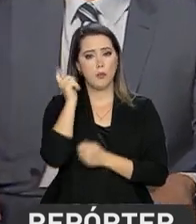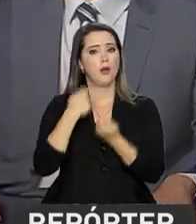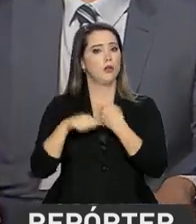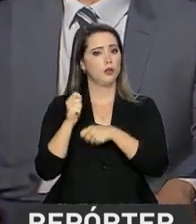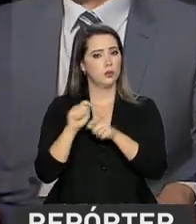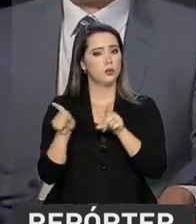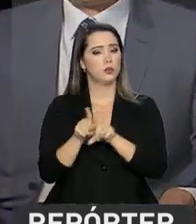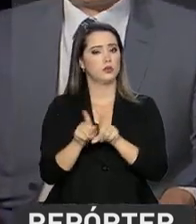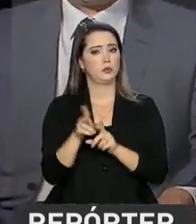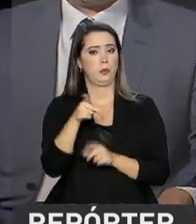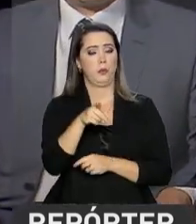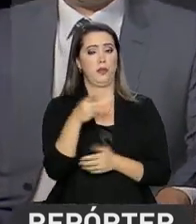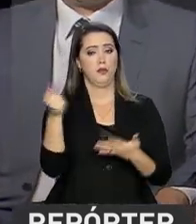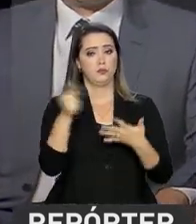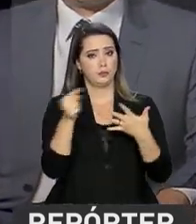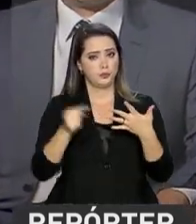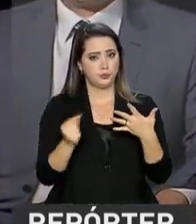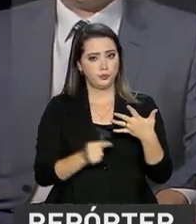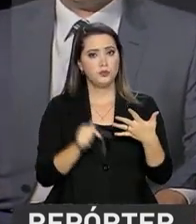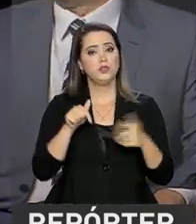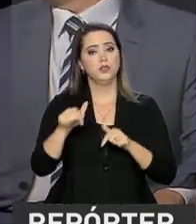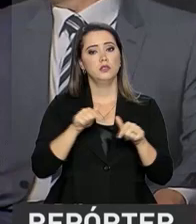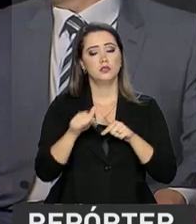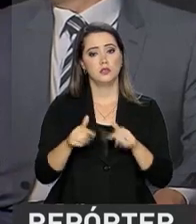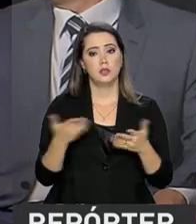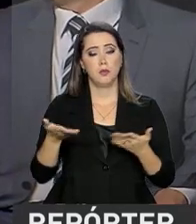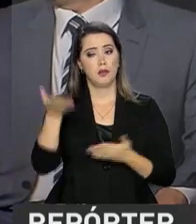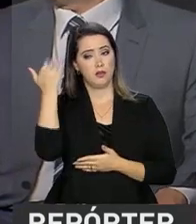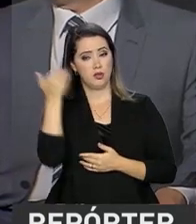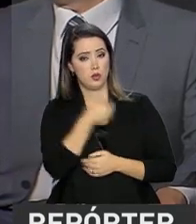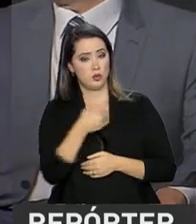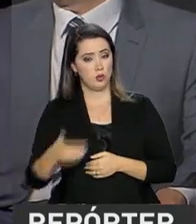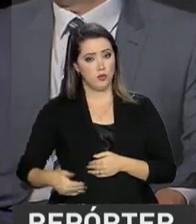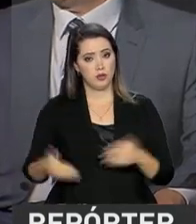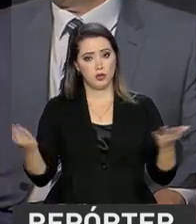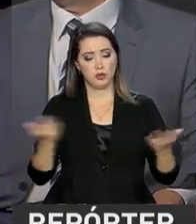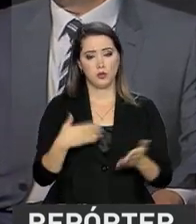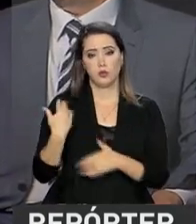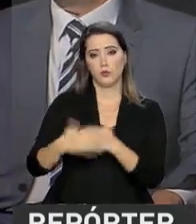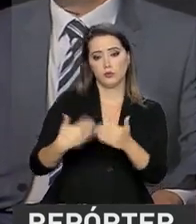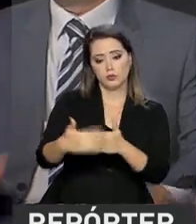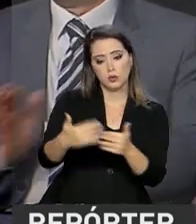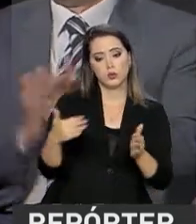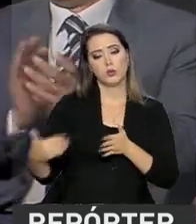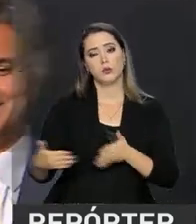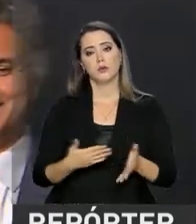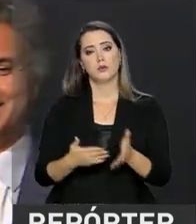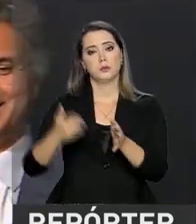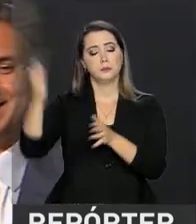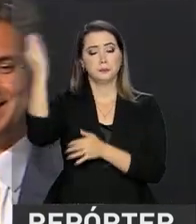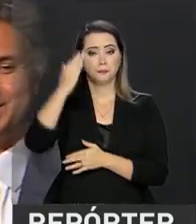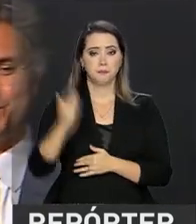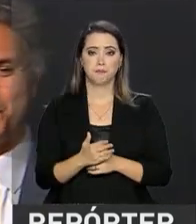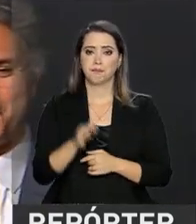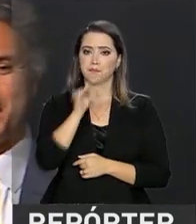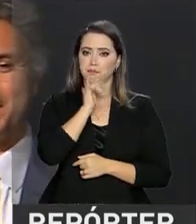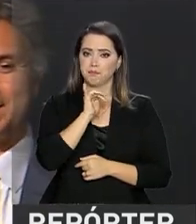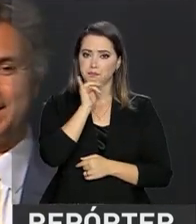posse, Gardia falou das medidas adotadas pelo atual governo que fizeram com que o país voltasse a crescer, como, por